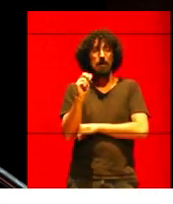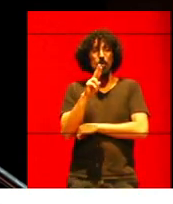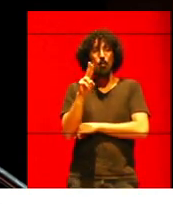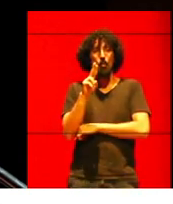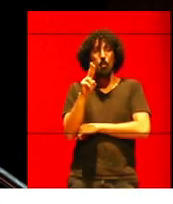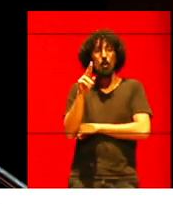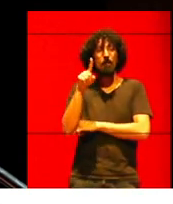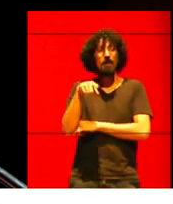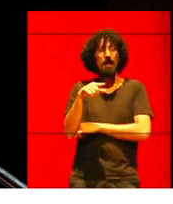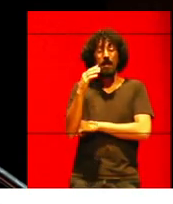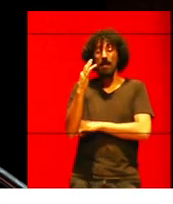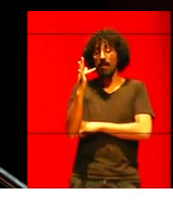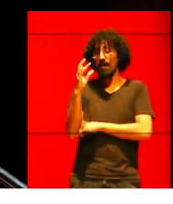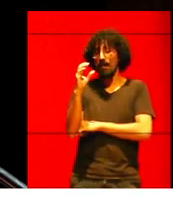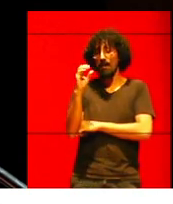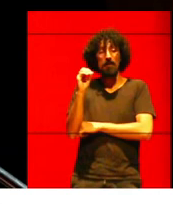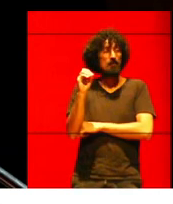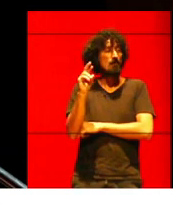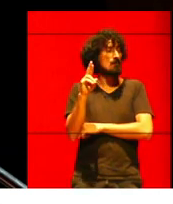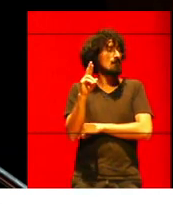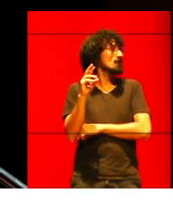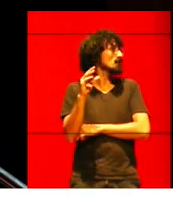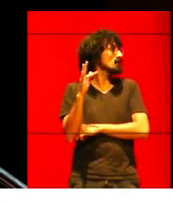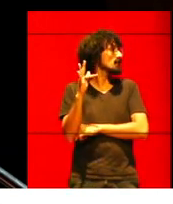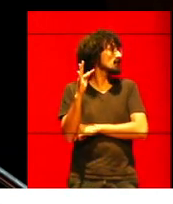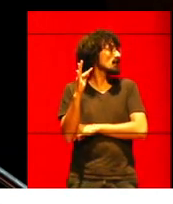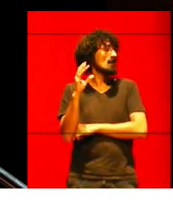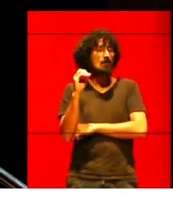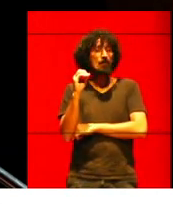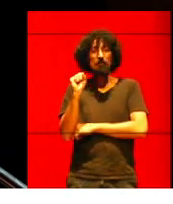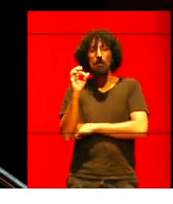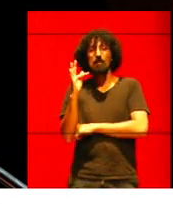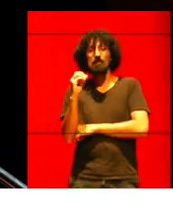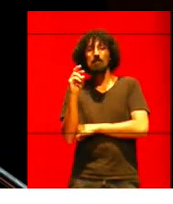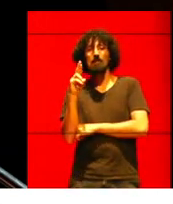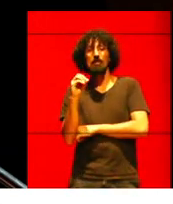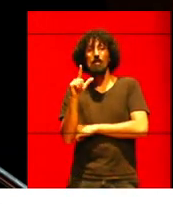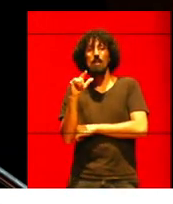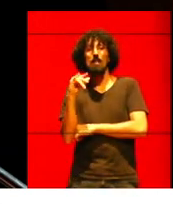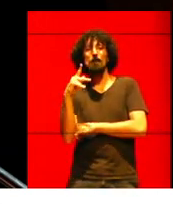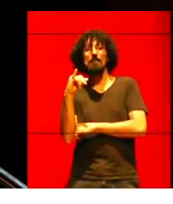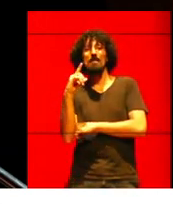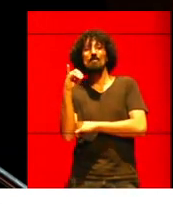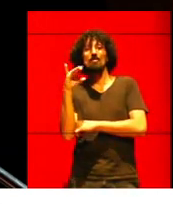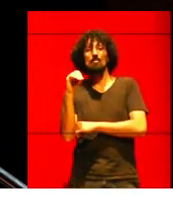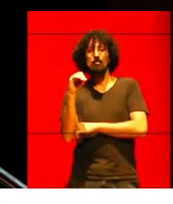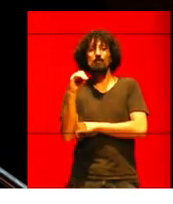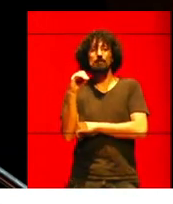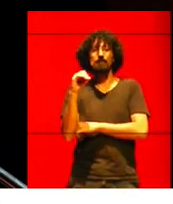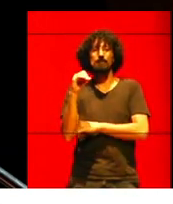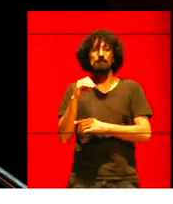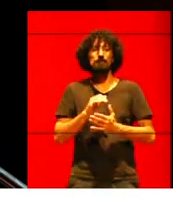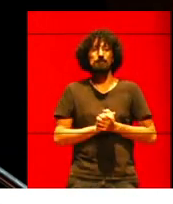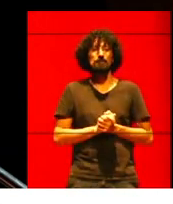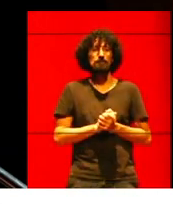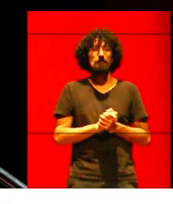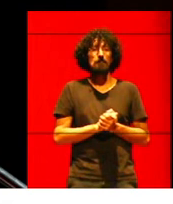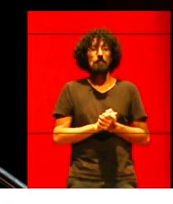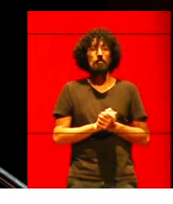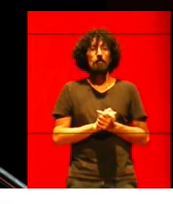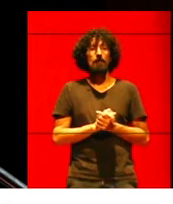Muito bem, fosfolipídio. Ponto aí para quem respondeu. Ponto lá na matéria, tá, de biologia. Faço